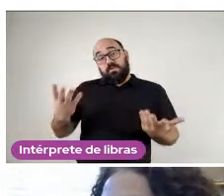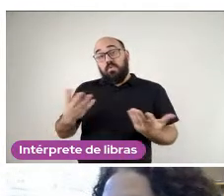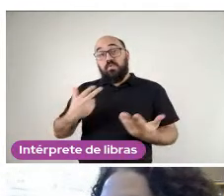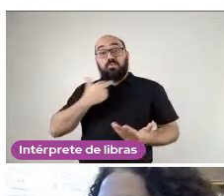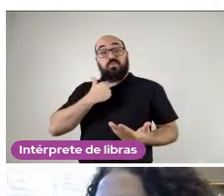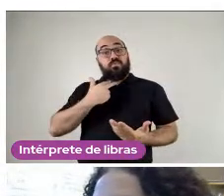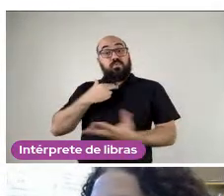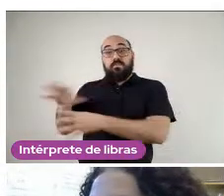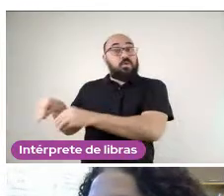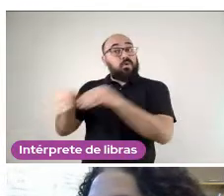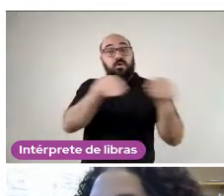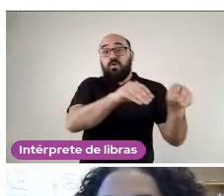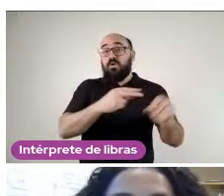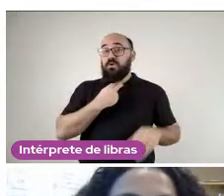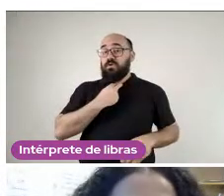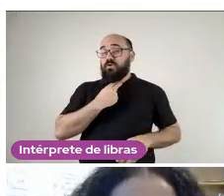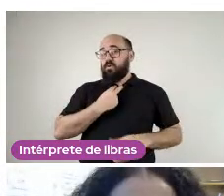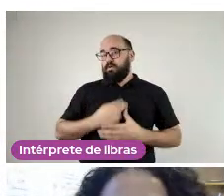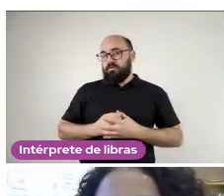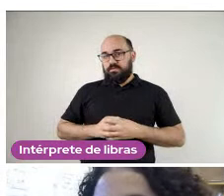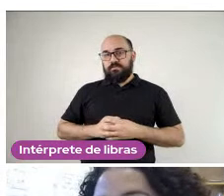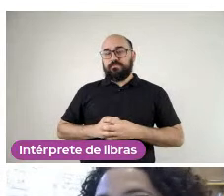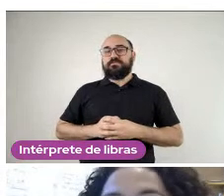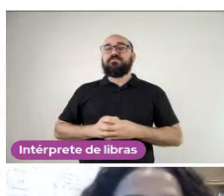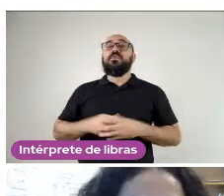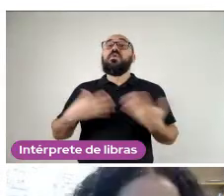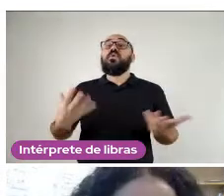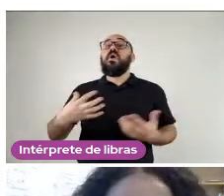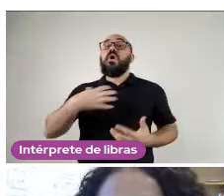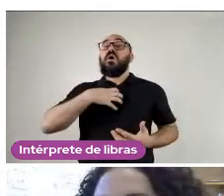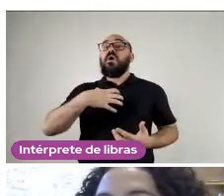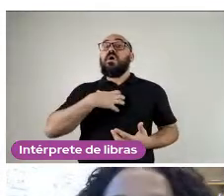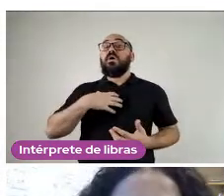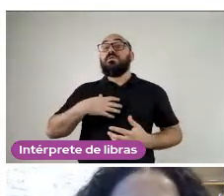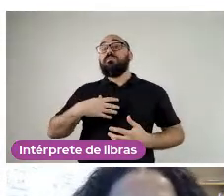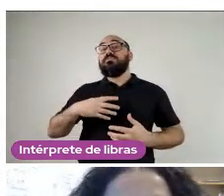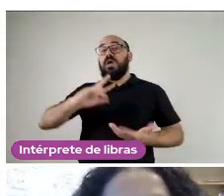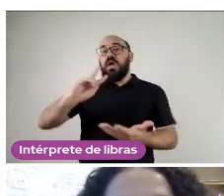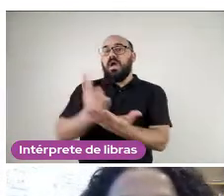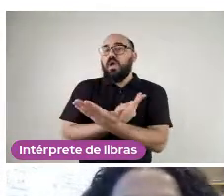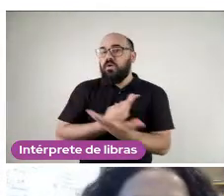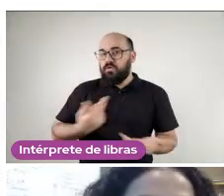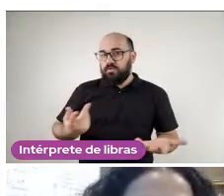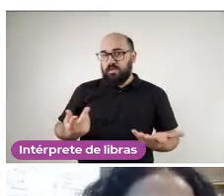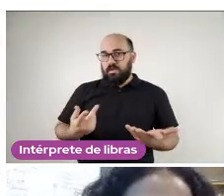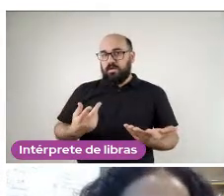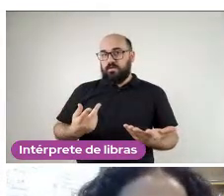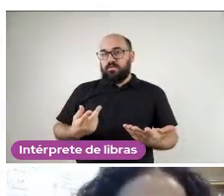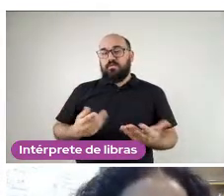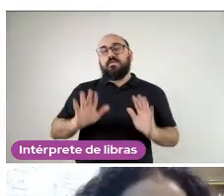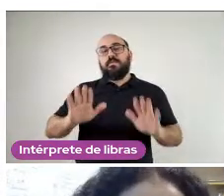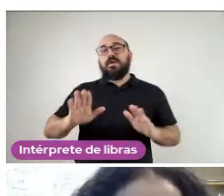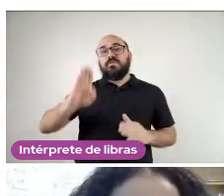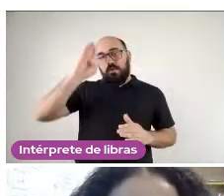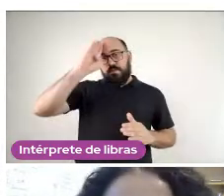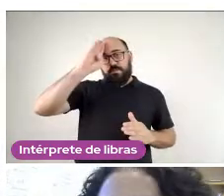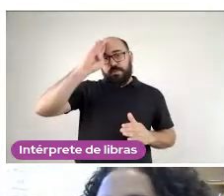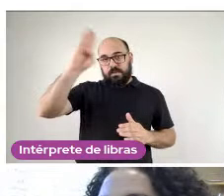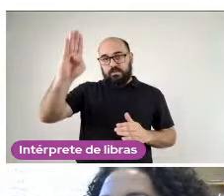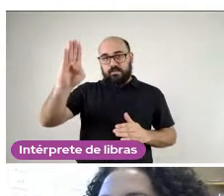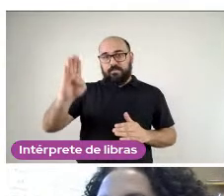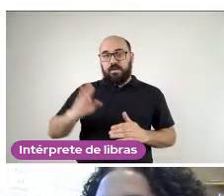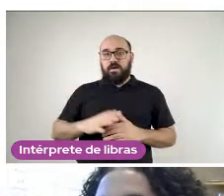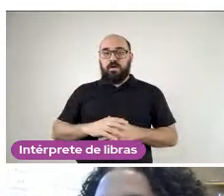eventos. Quais são os impactos das fãs? São muito diversos, né? O principal que a gente põe mais